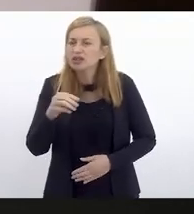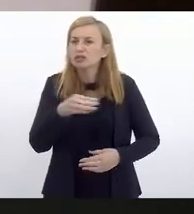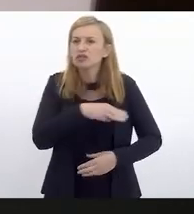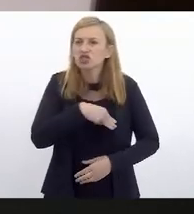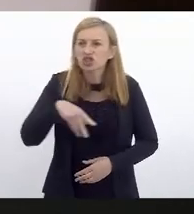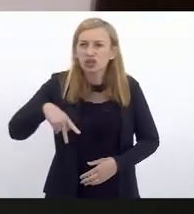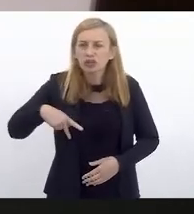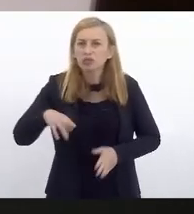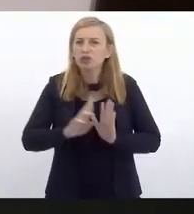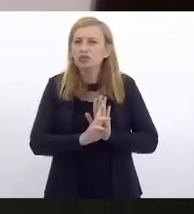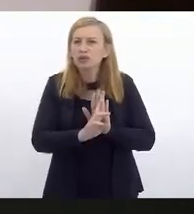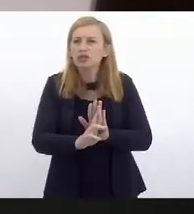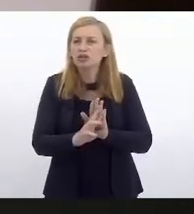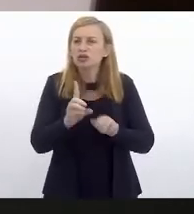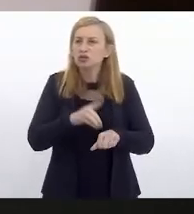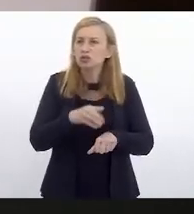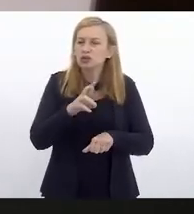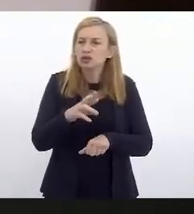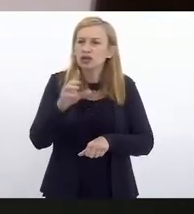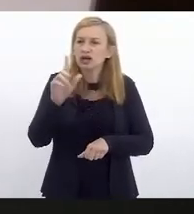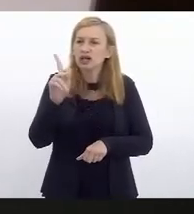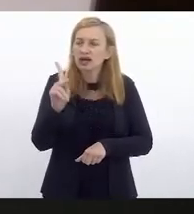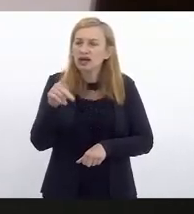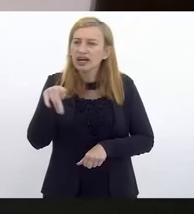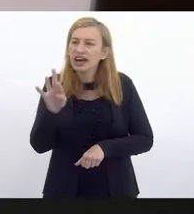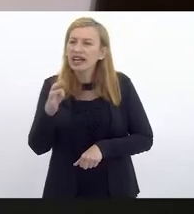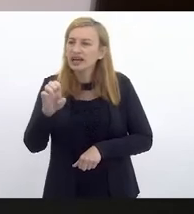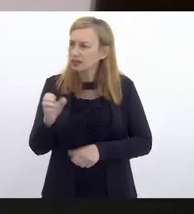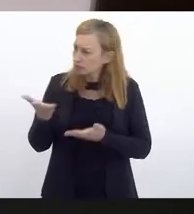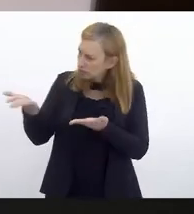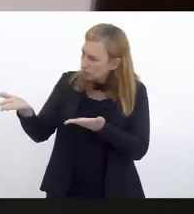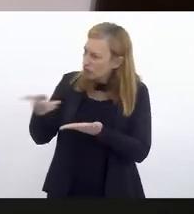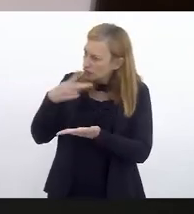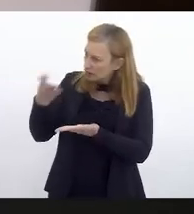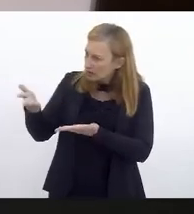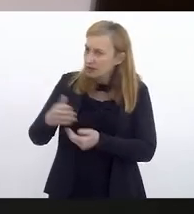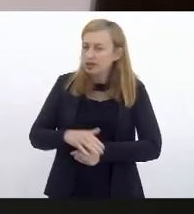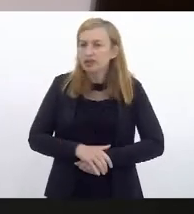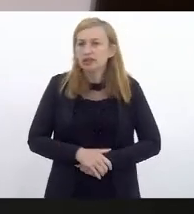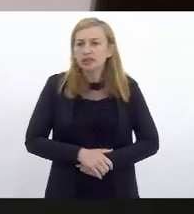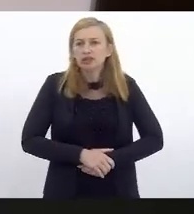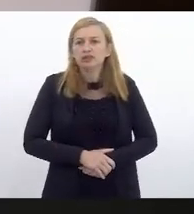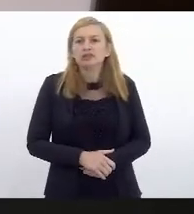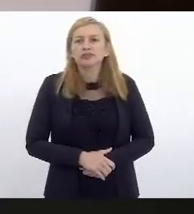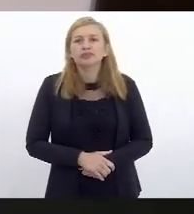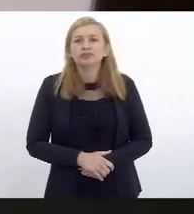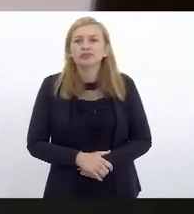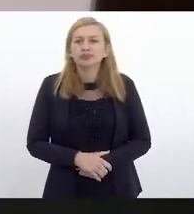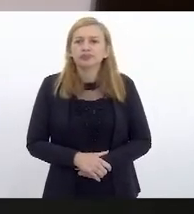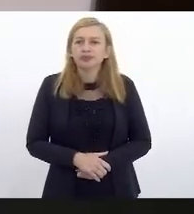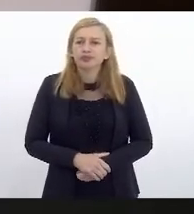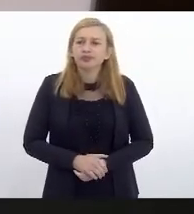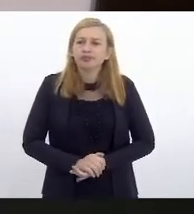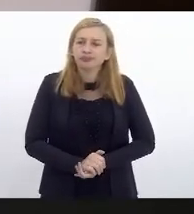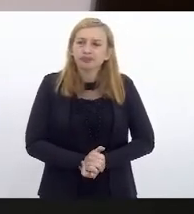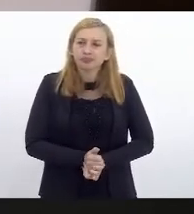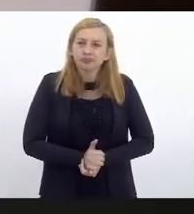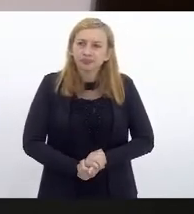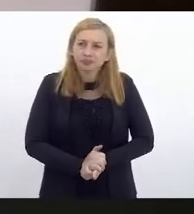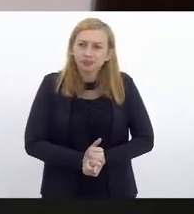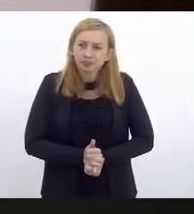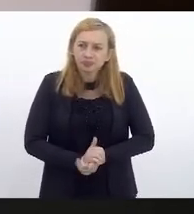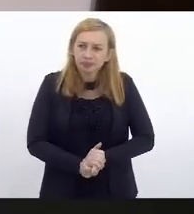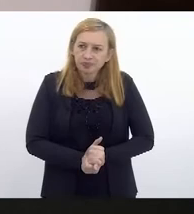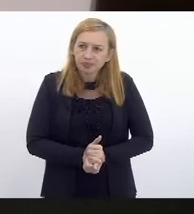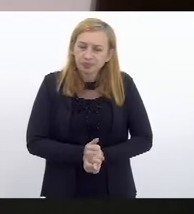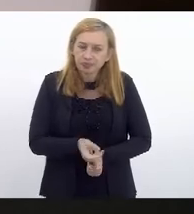Público, representando a doutora Karine Cuesta. Por favor, doutor Henrique, faça o favor. Doutora Karine